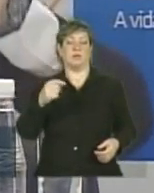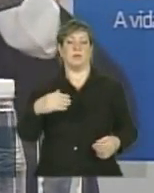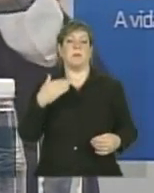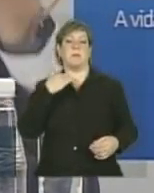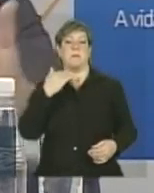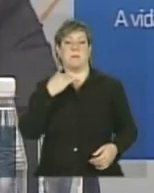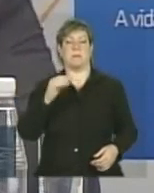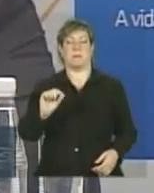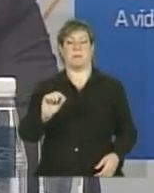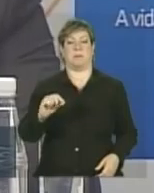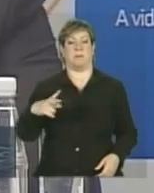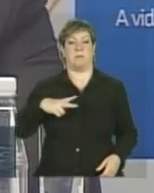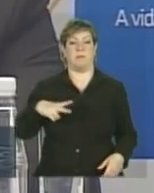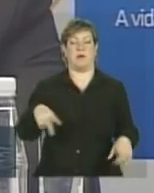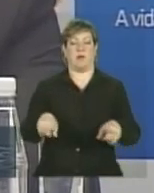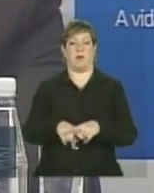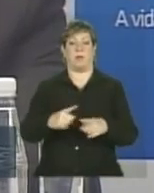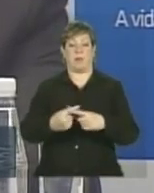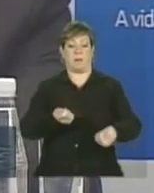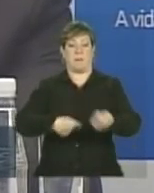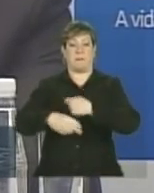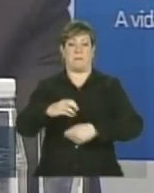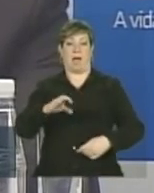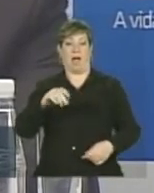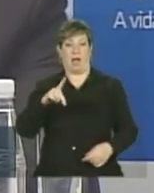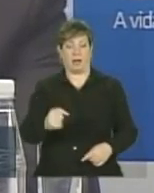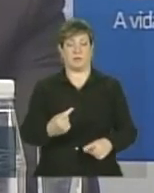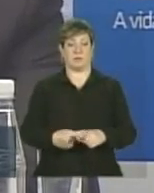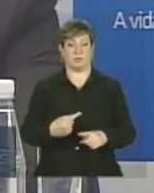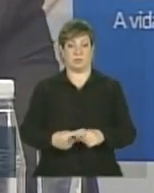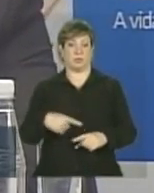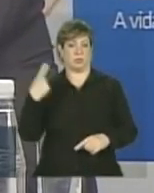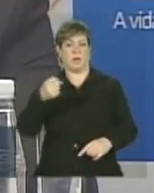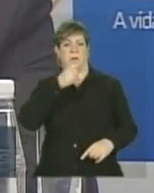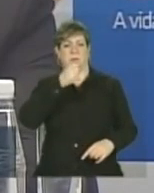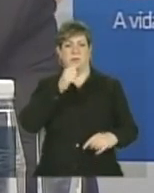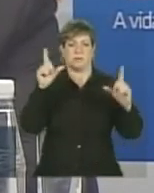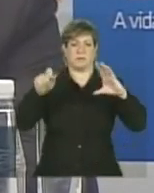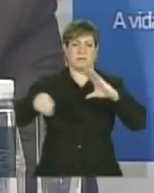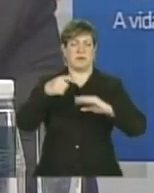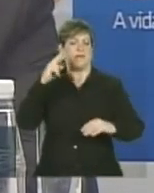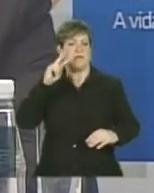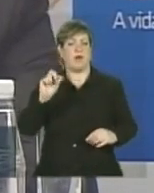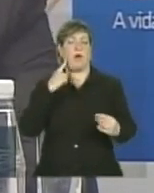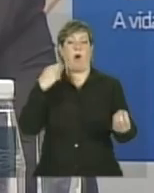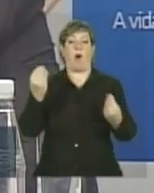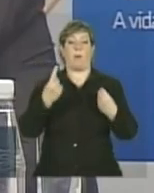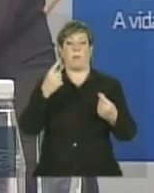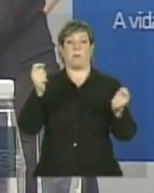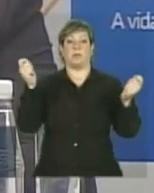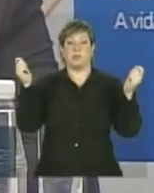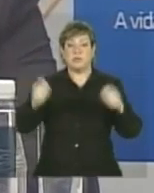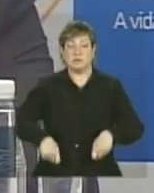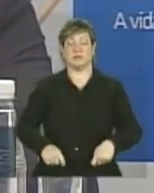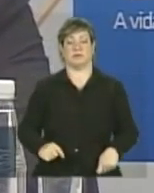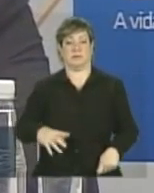mercado, ou que o próprio, às vezes, até a própria imprensa, enxergou como uma possível atitude, vamos dizer